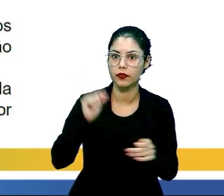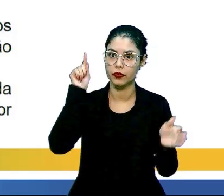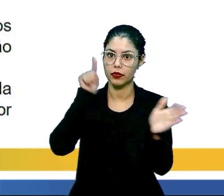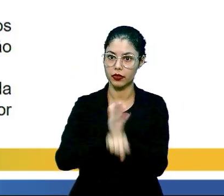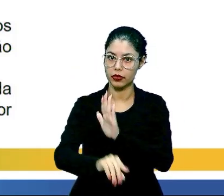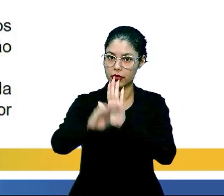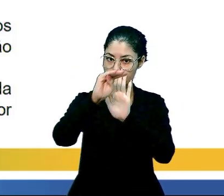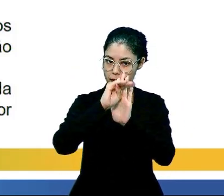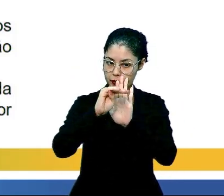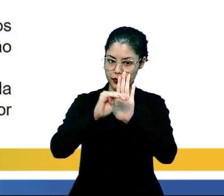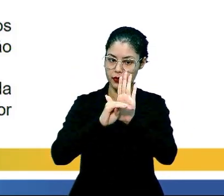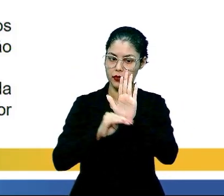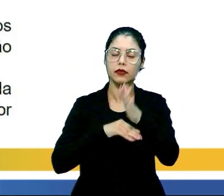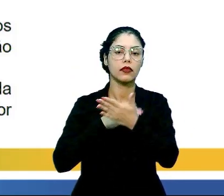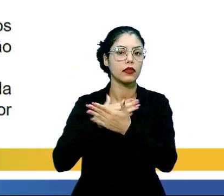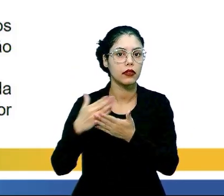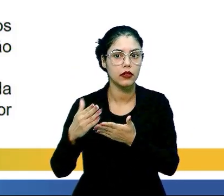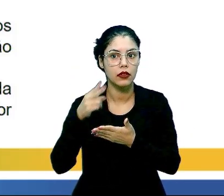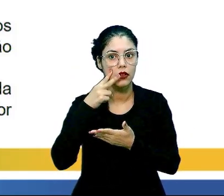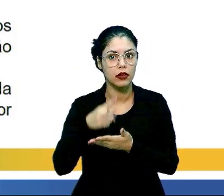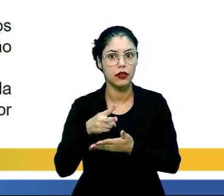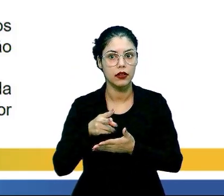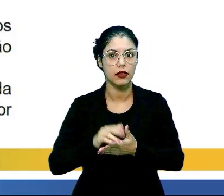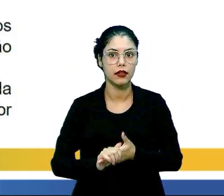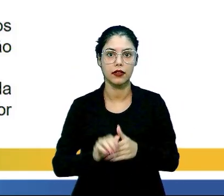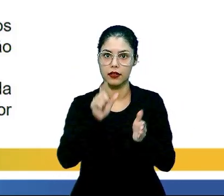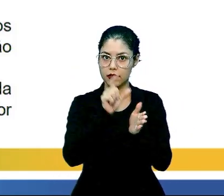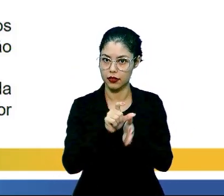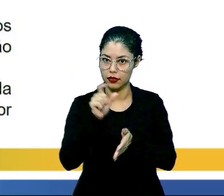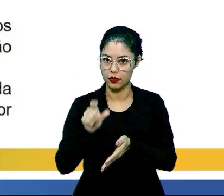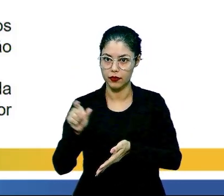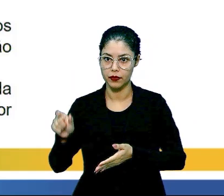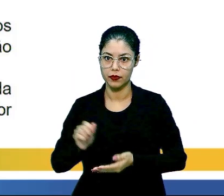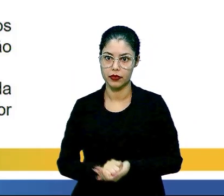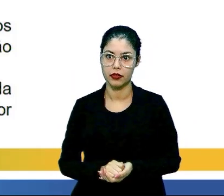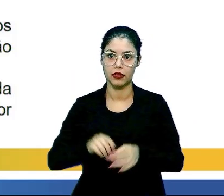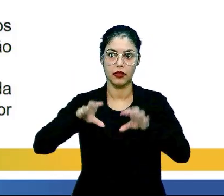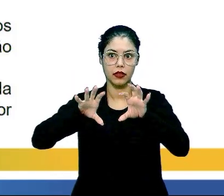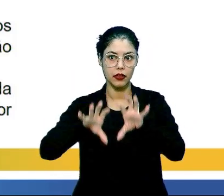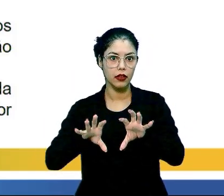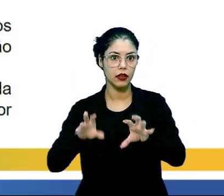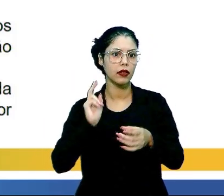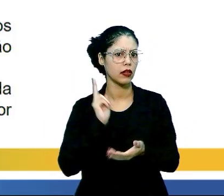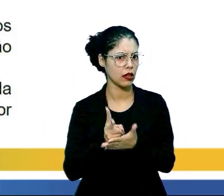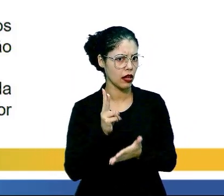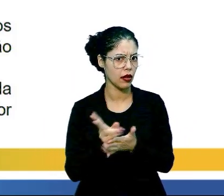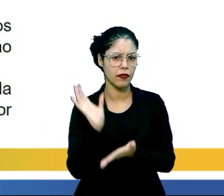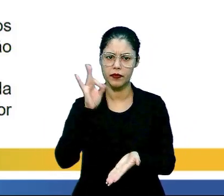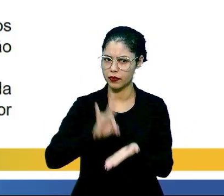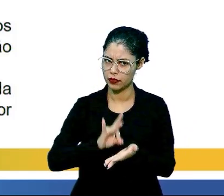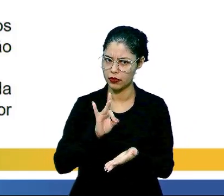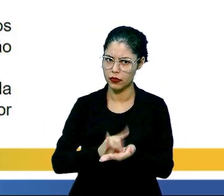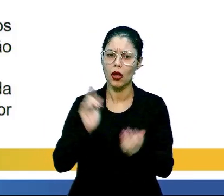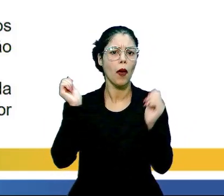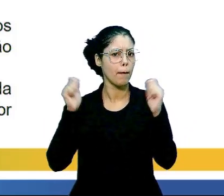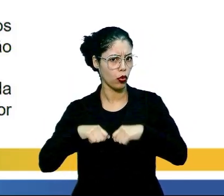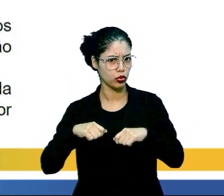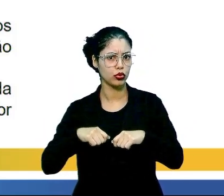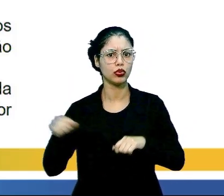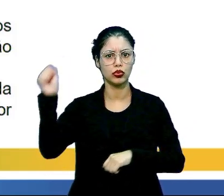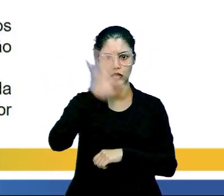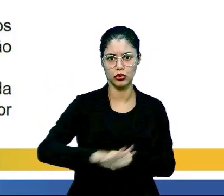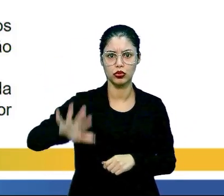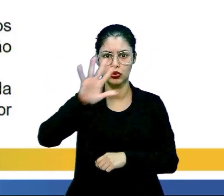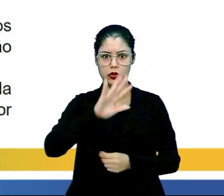Vai por parte. Como é que se come um elefante? Por pedaço. Então vamos lá, ó. Esta afirmativa nem sempre é verdadeira, pois